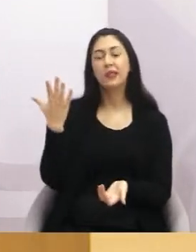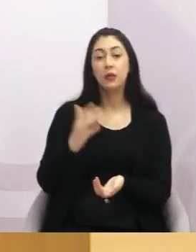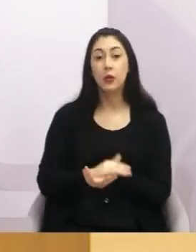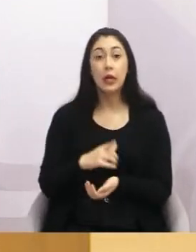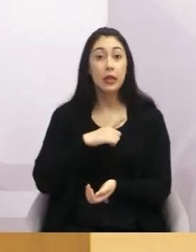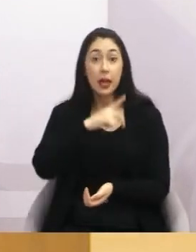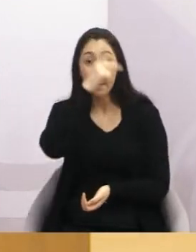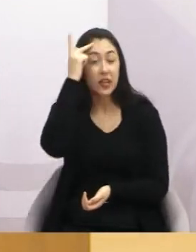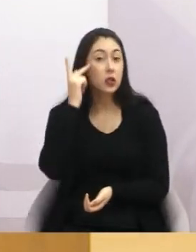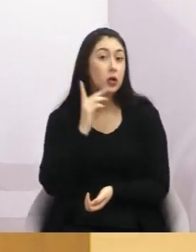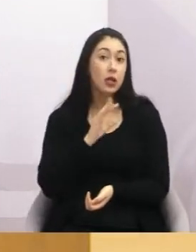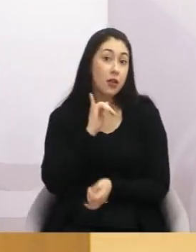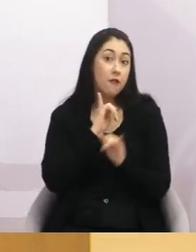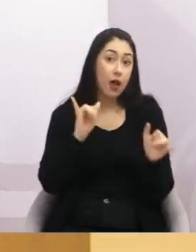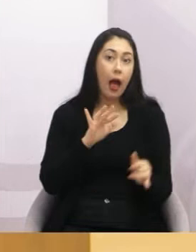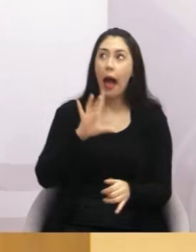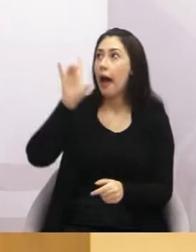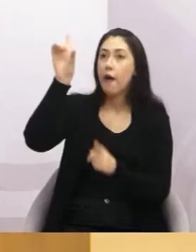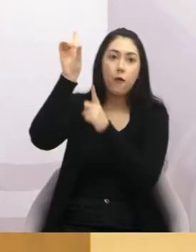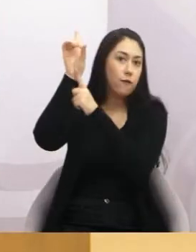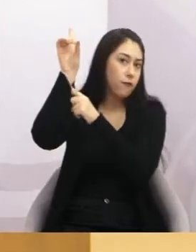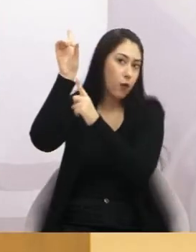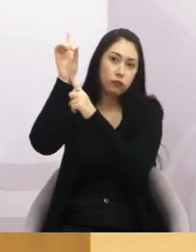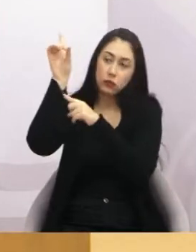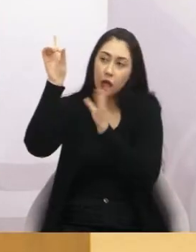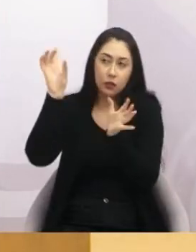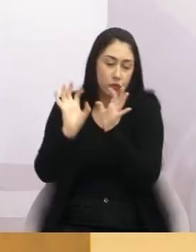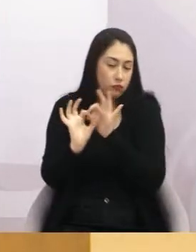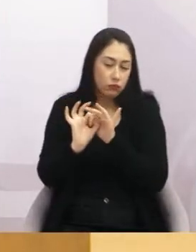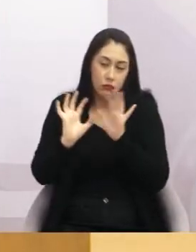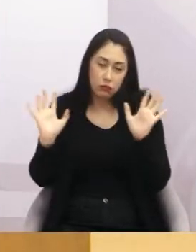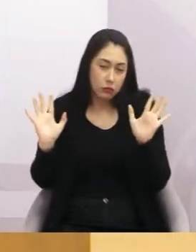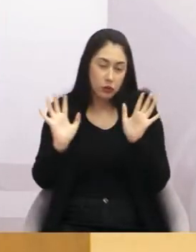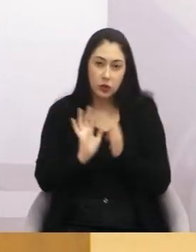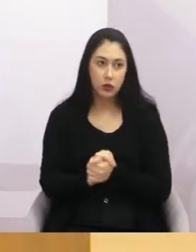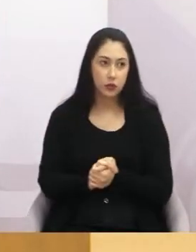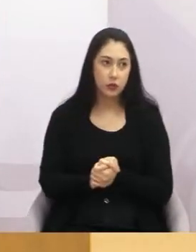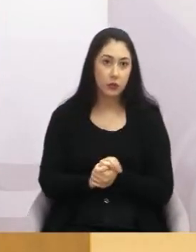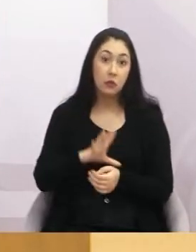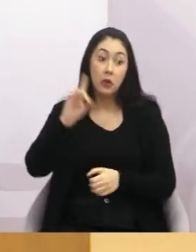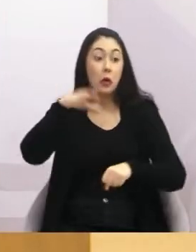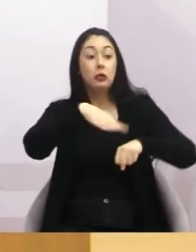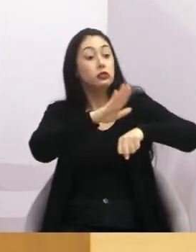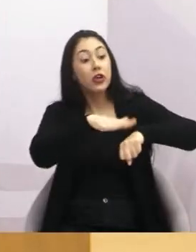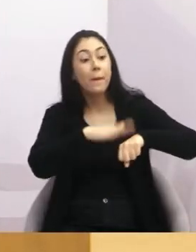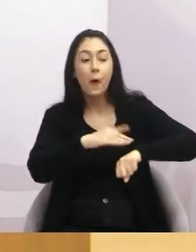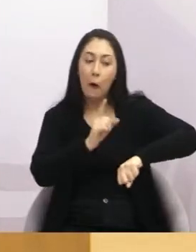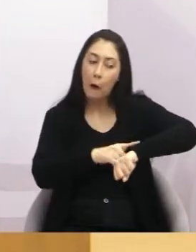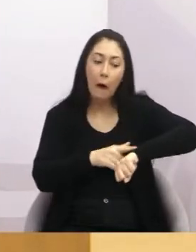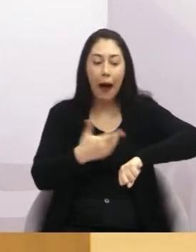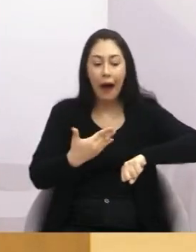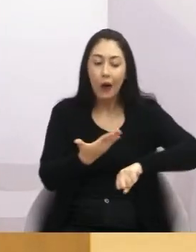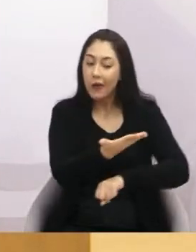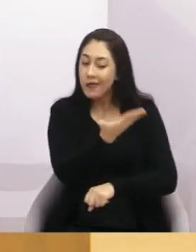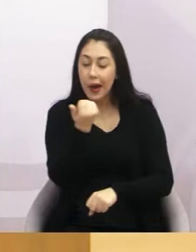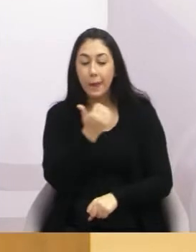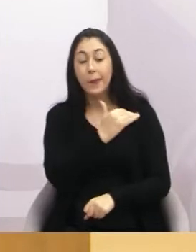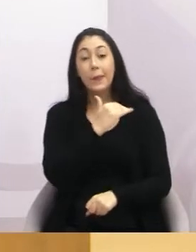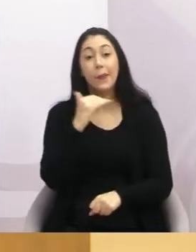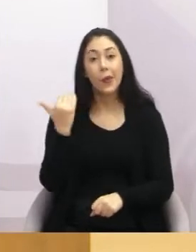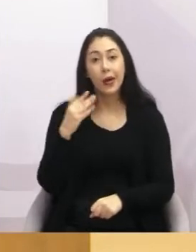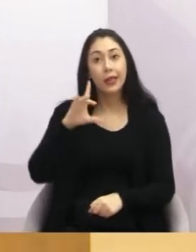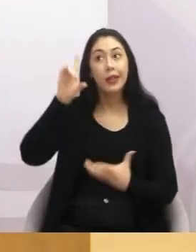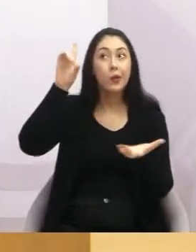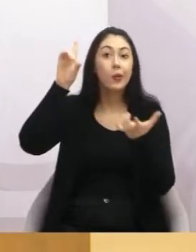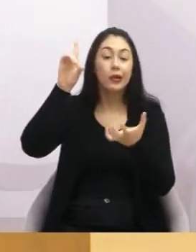em Deus, dizendo que Deus quer a morte das pessoas. Deus chamou, Deus recolheu, Deus quis